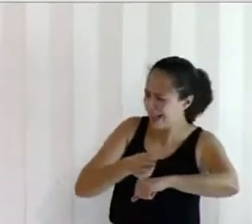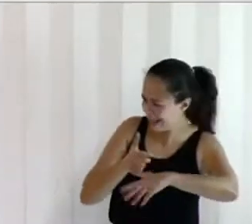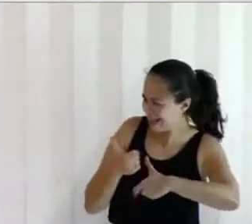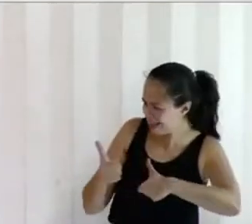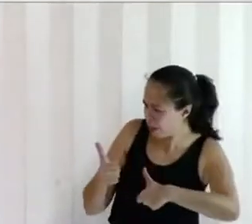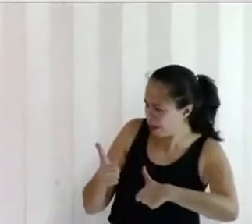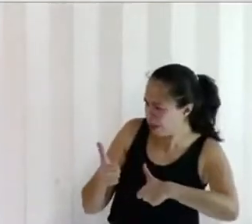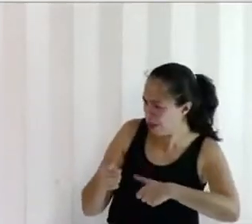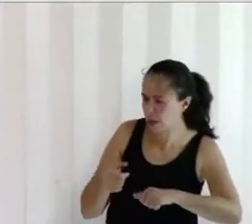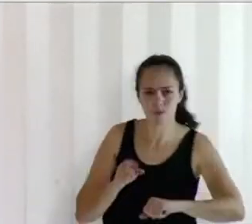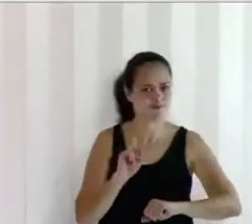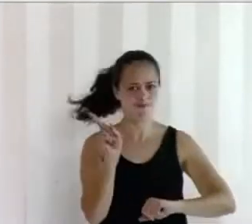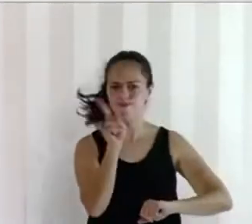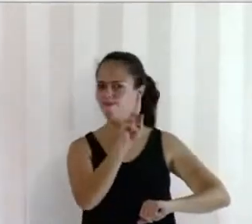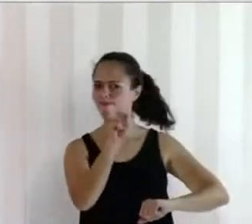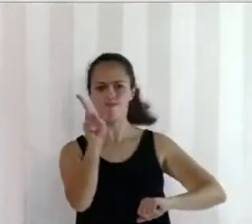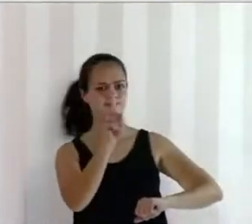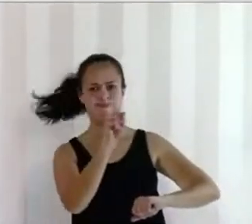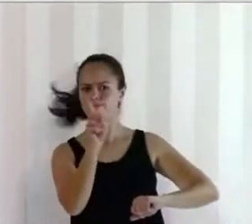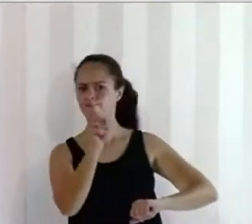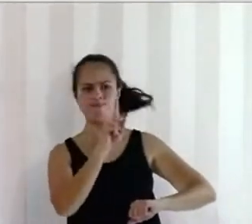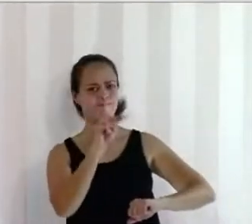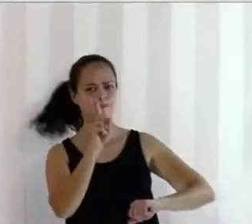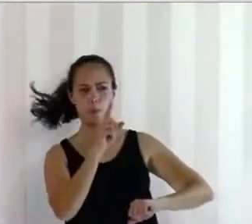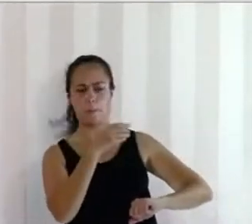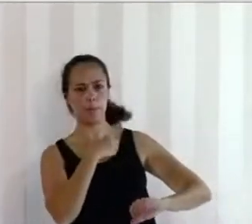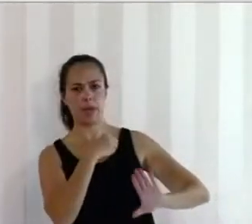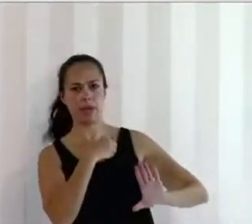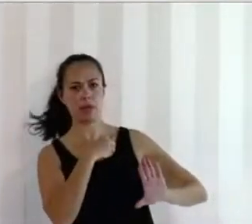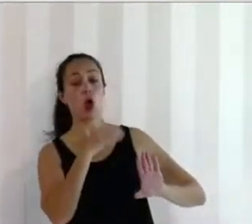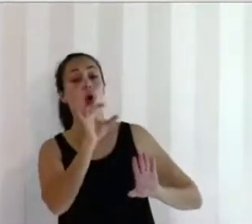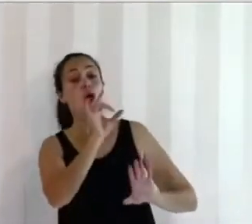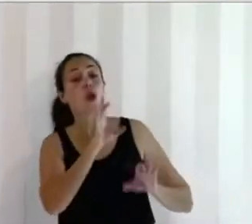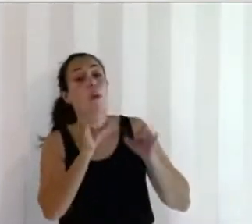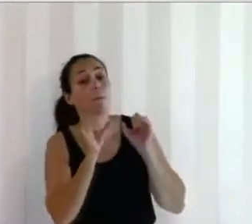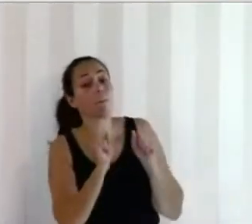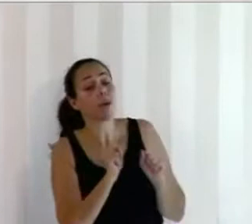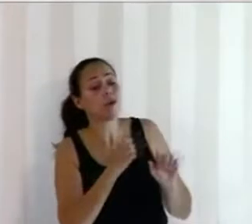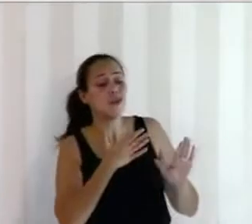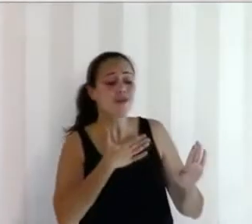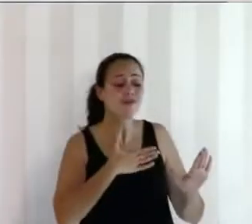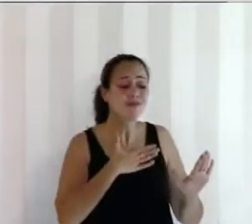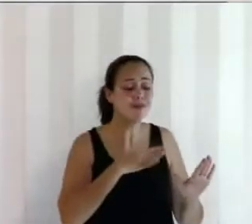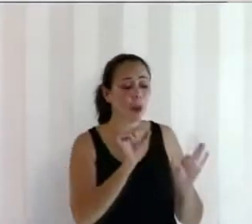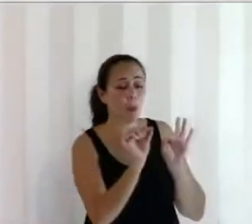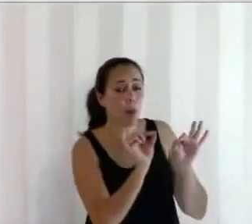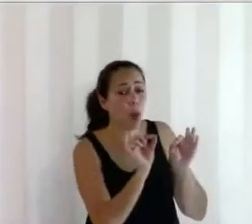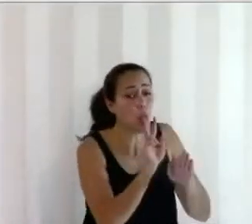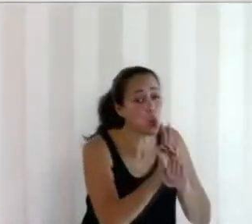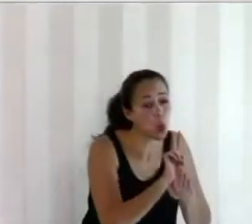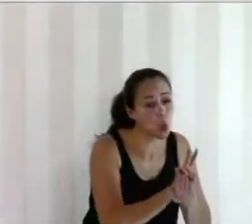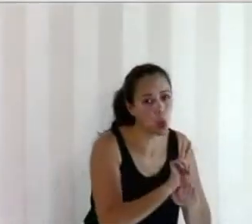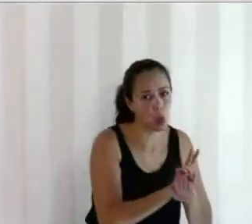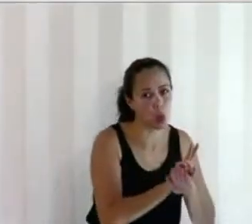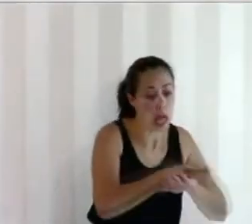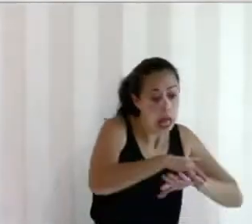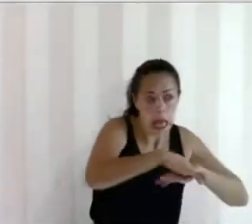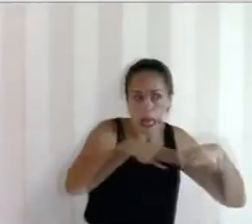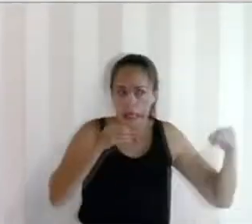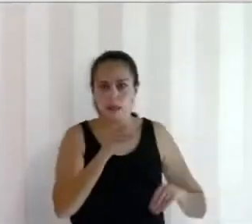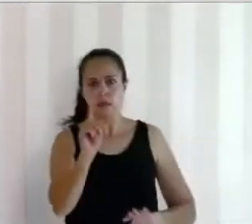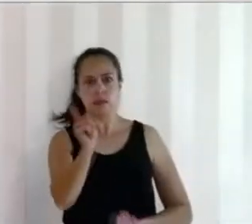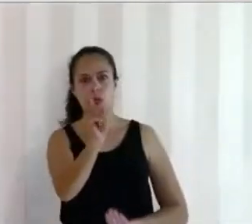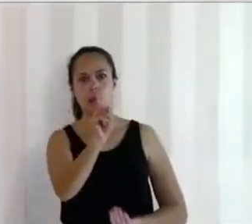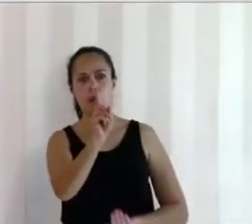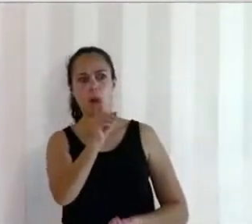poderia-se fazer alguma coisa, mas para curar, isso não poderia, era pecado. Este era o nível de